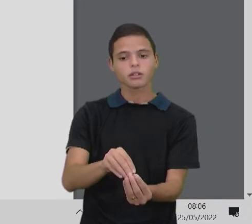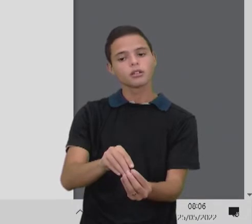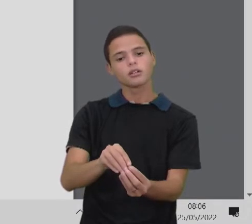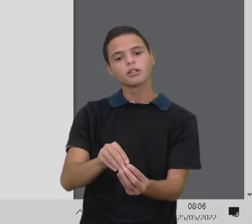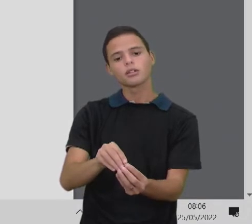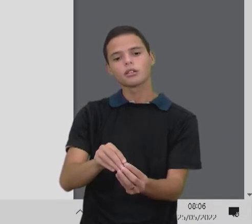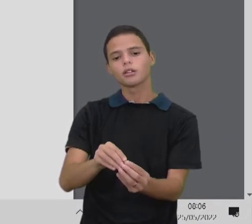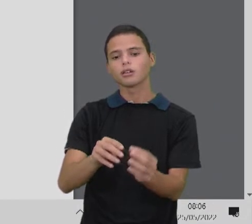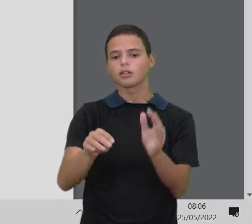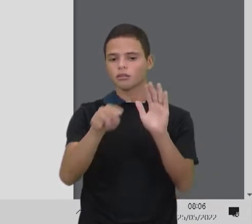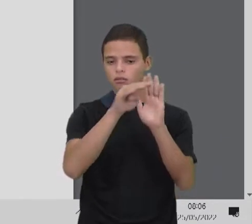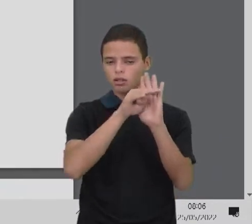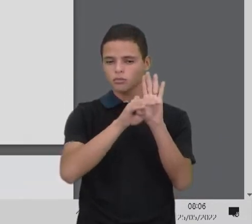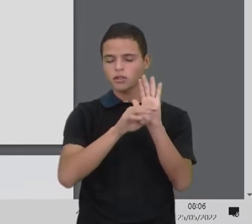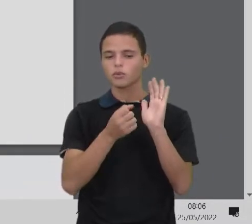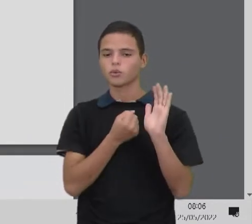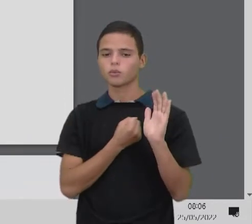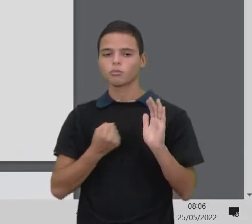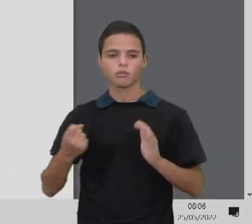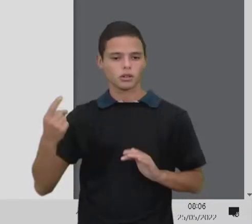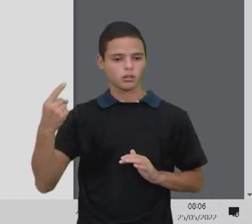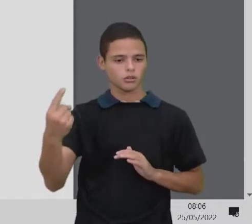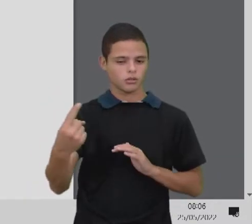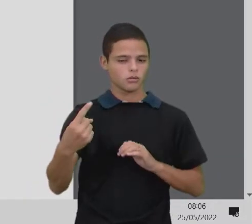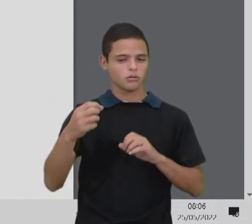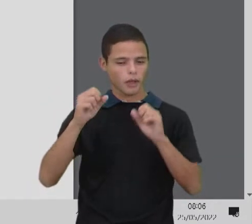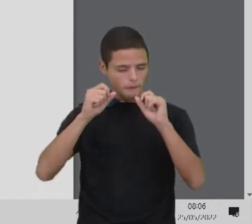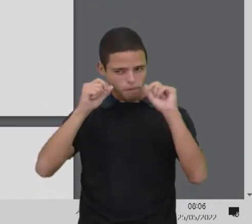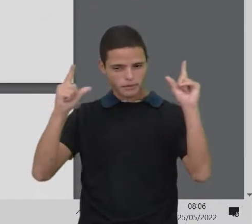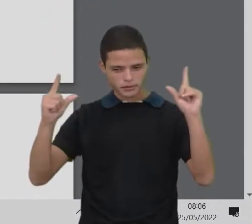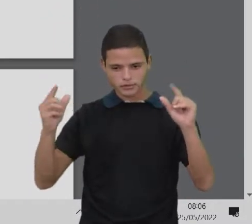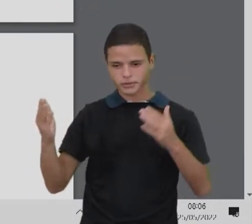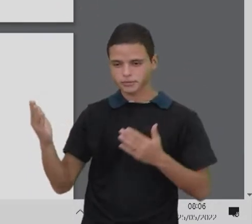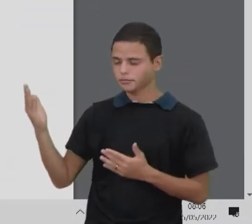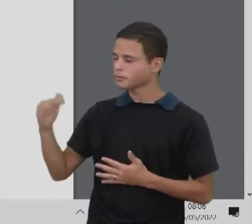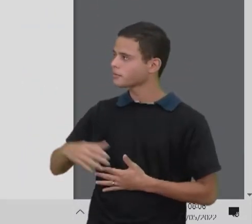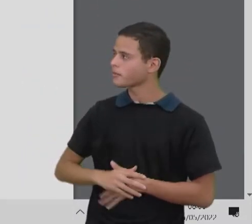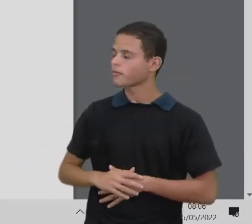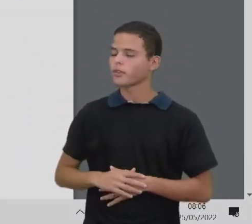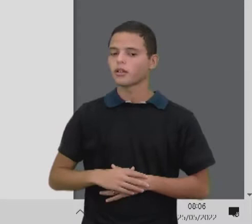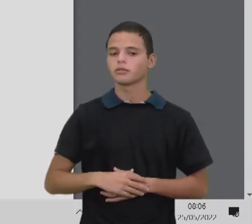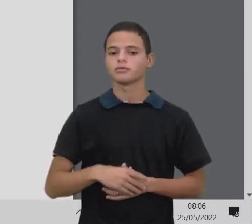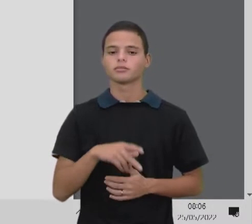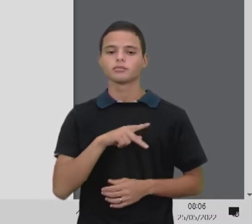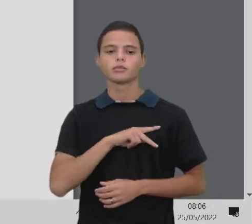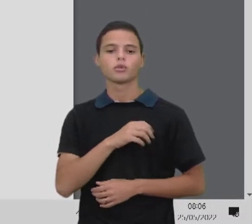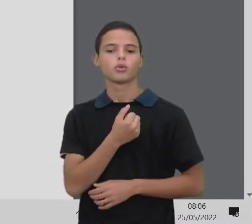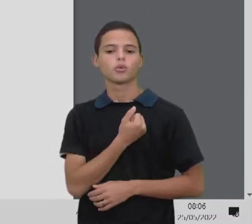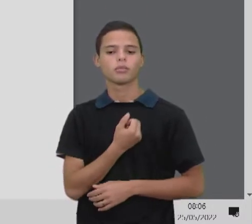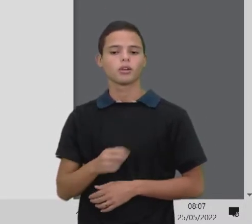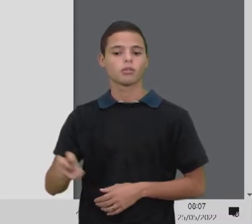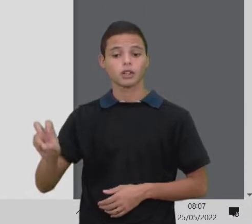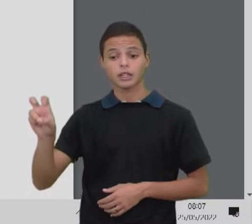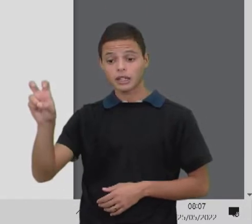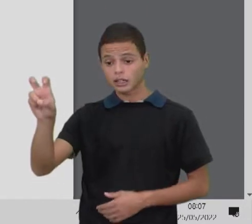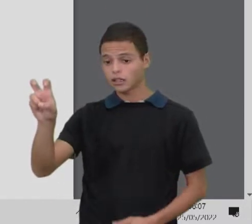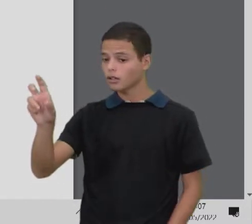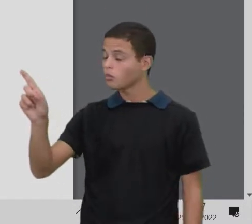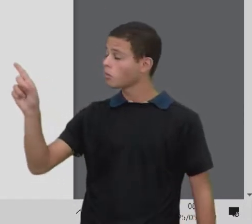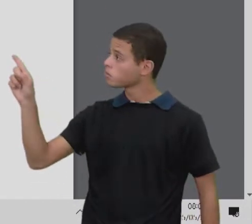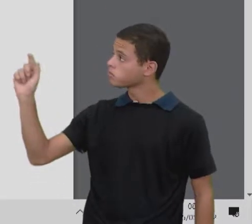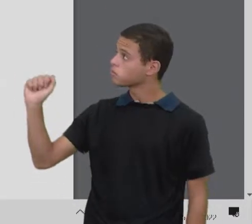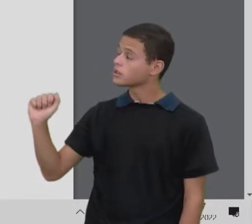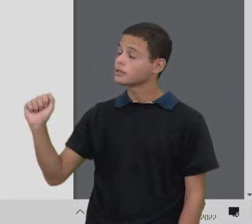nesse capítulo aqui 1, eu vou chamar a atenção para vocês do artigo 5º. Olha só, o